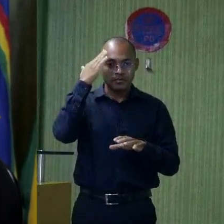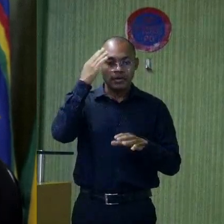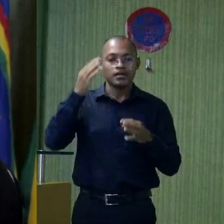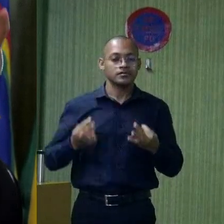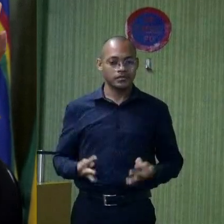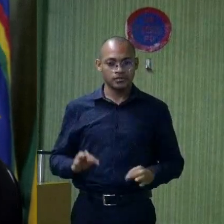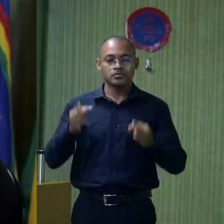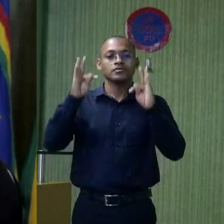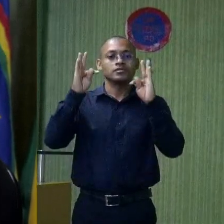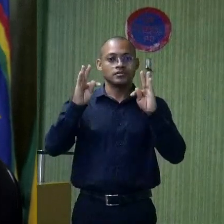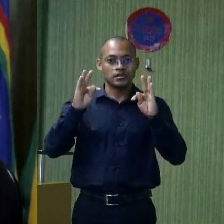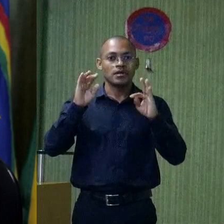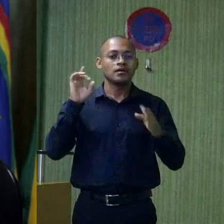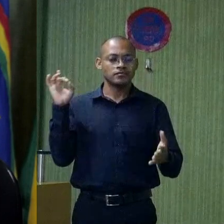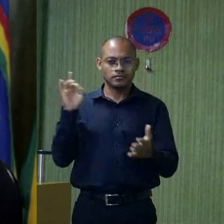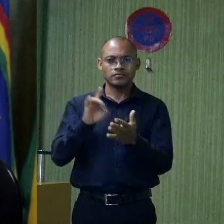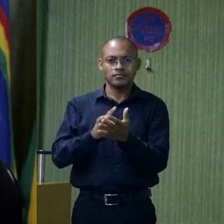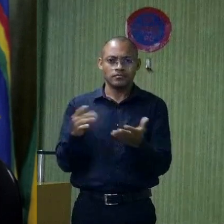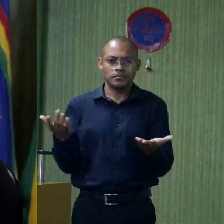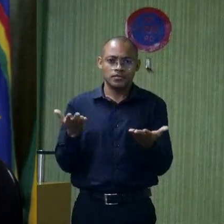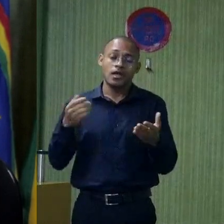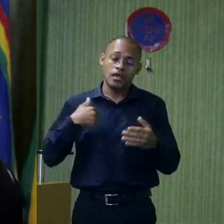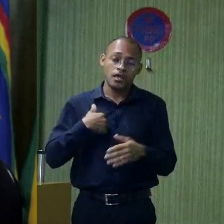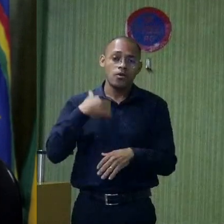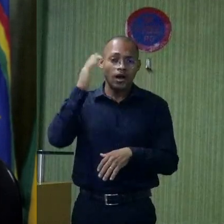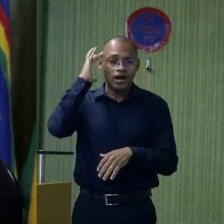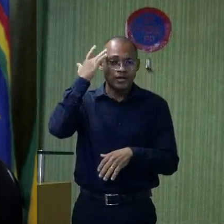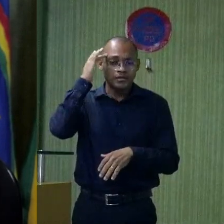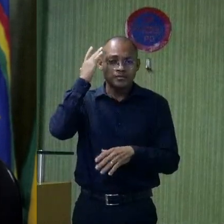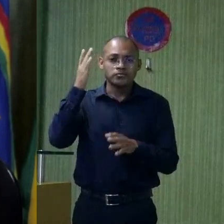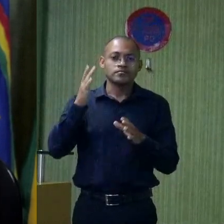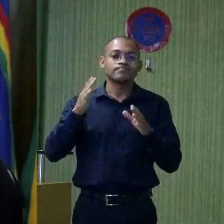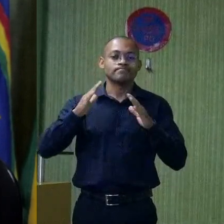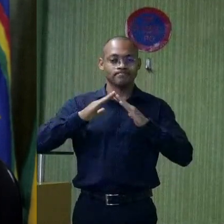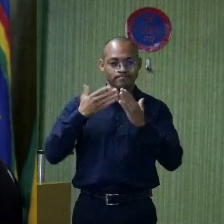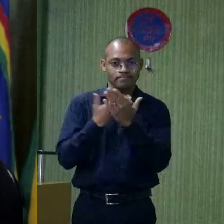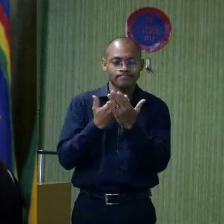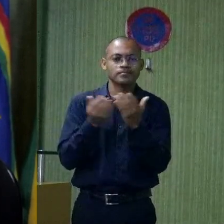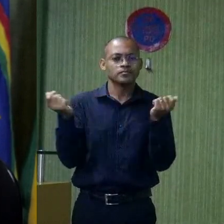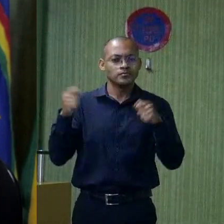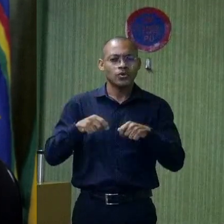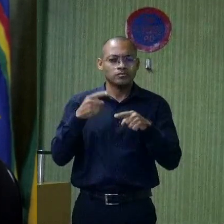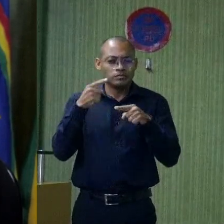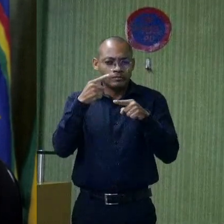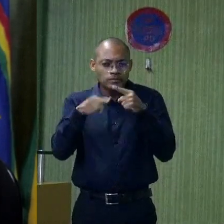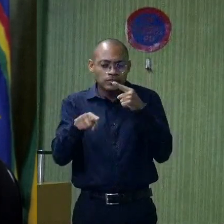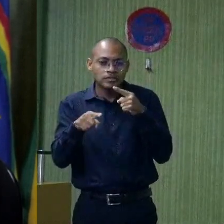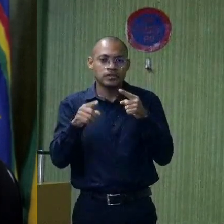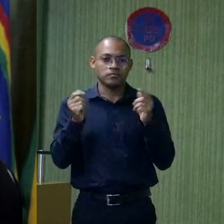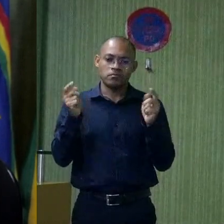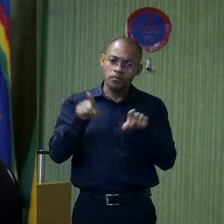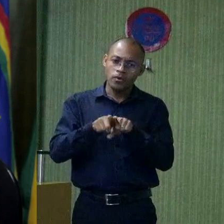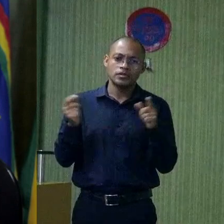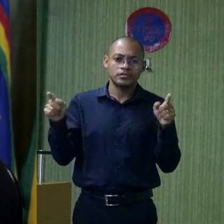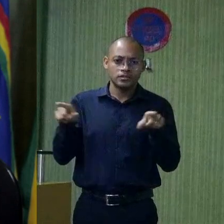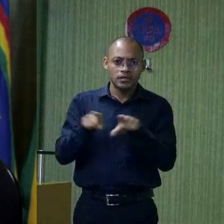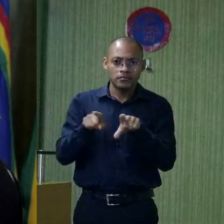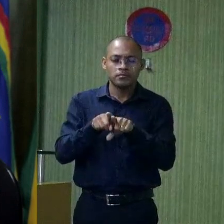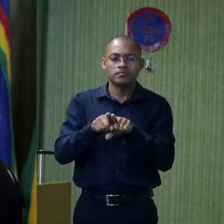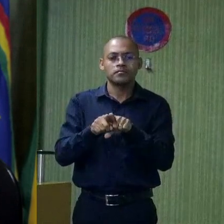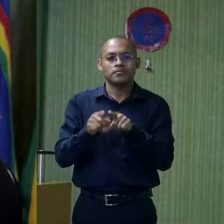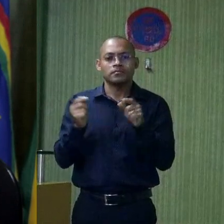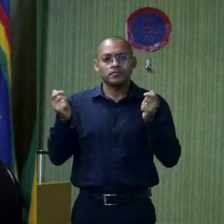tá realmente uma realidade hoje eu acho que as escolas podem restringir eu acho que elas podem também em alguns momentos usar o celular como um